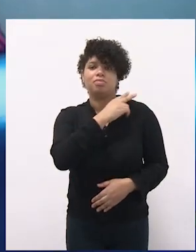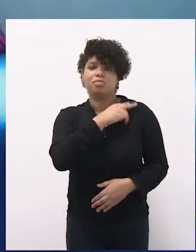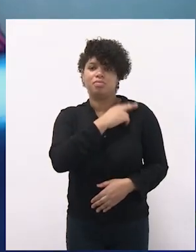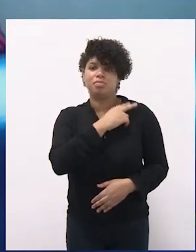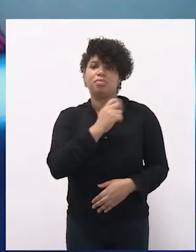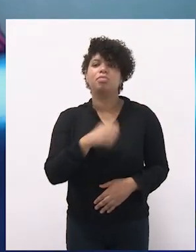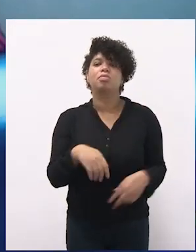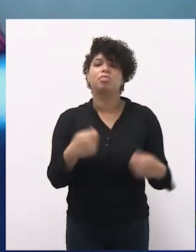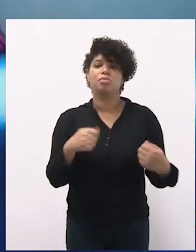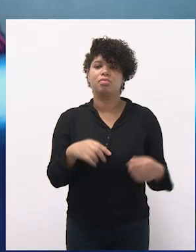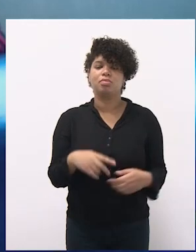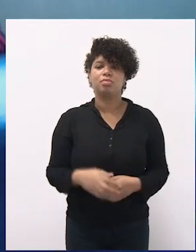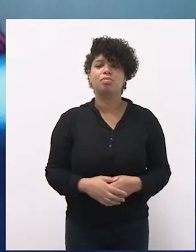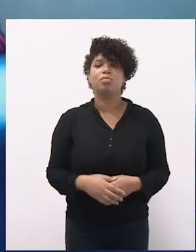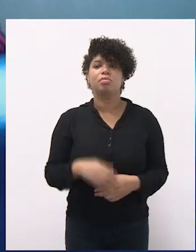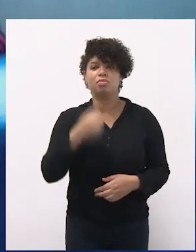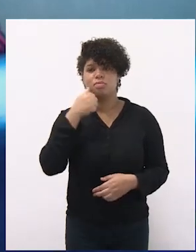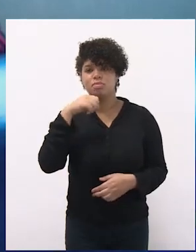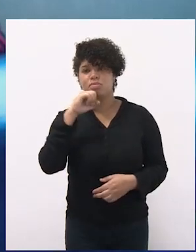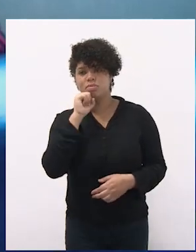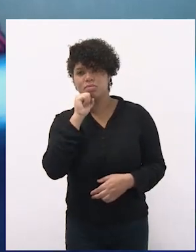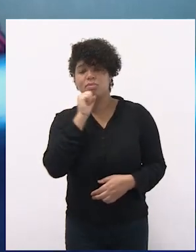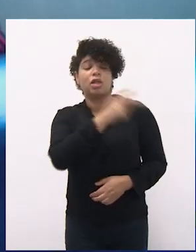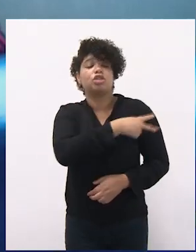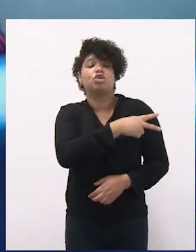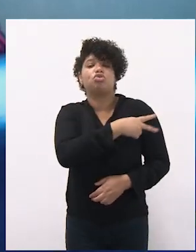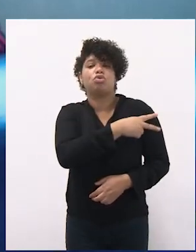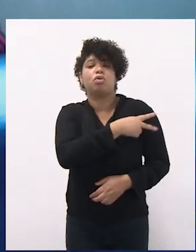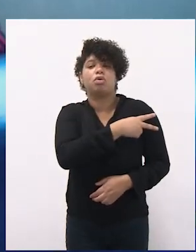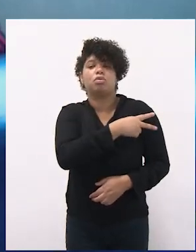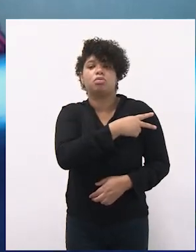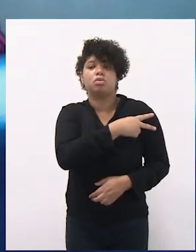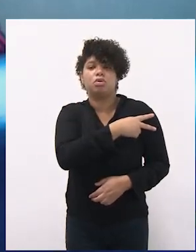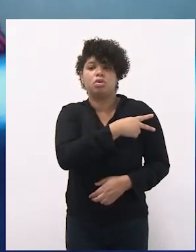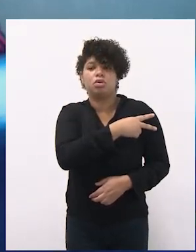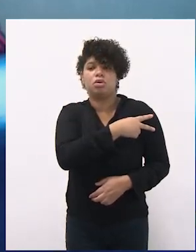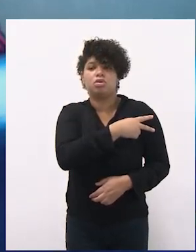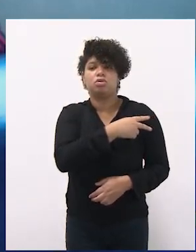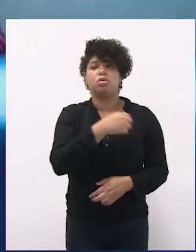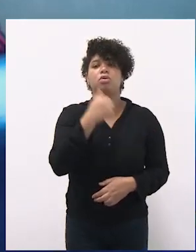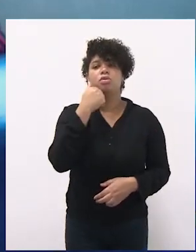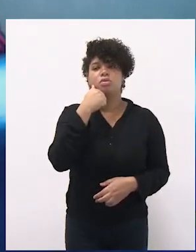tem que ter uma assistência dos pais, né? Provavelmente, né, Giovani? Em alguns casos.